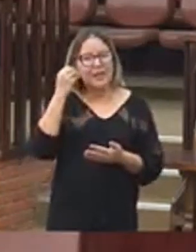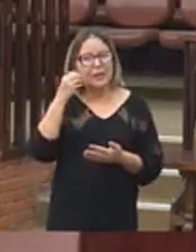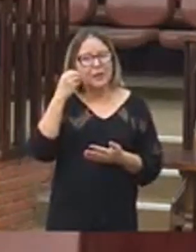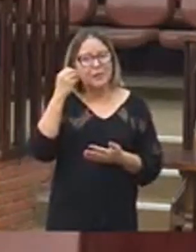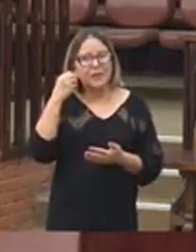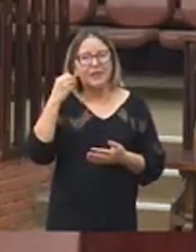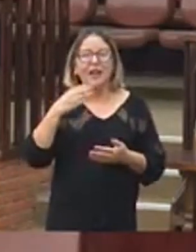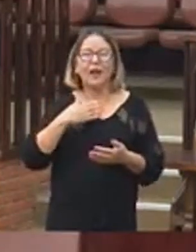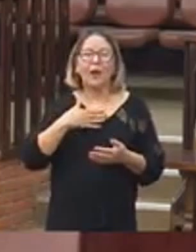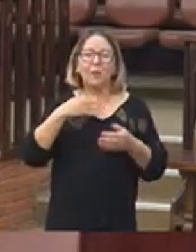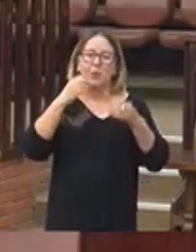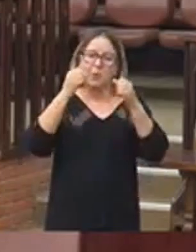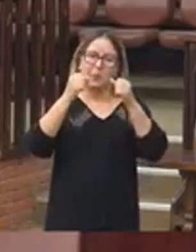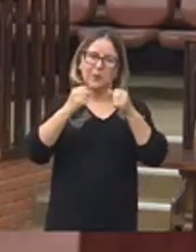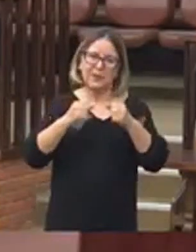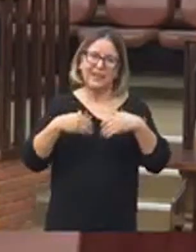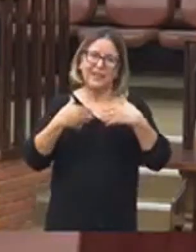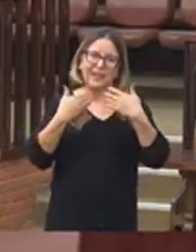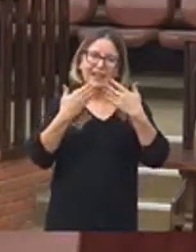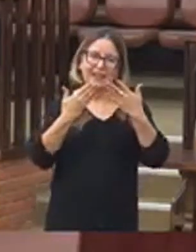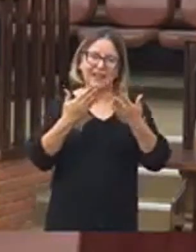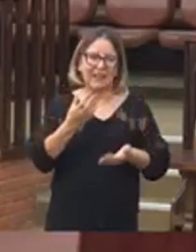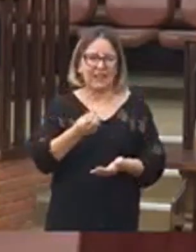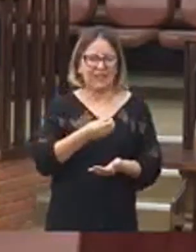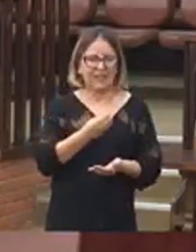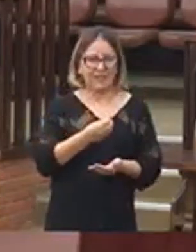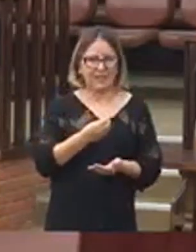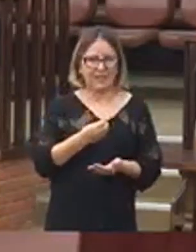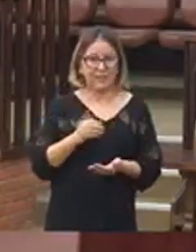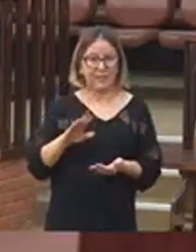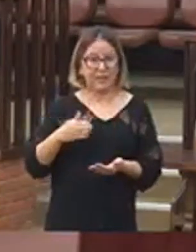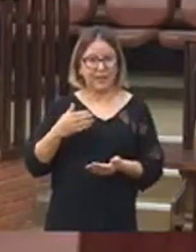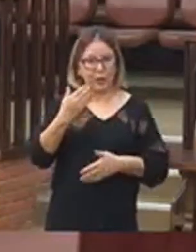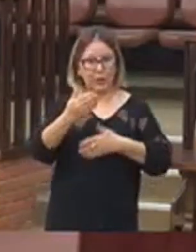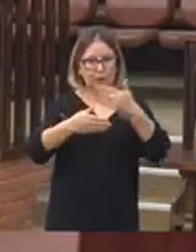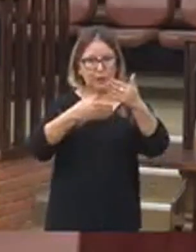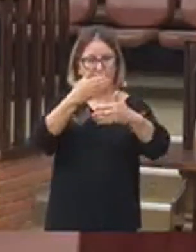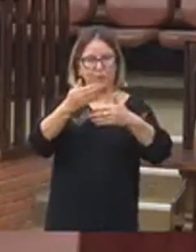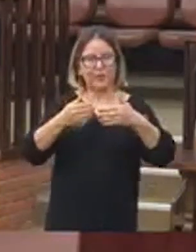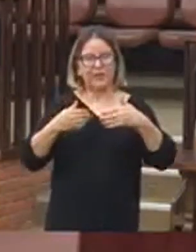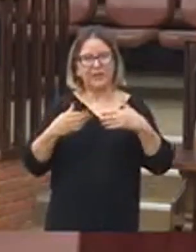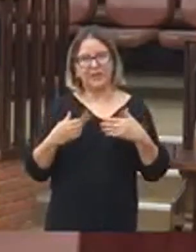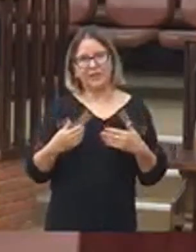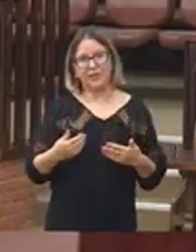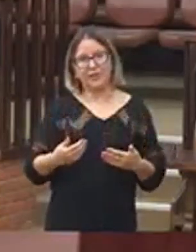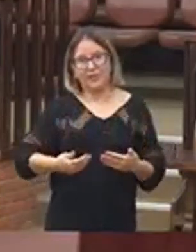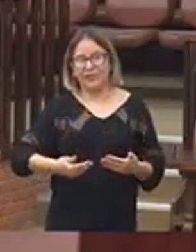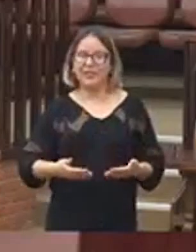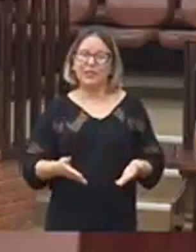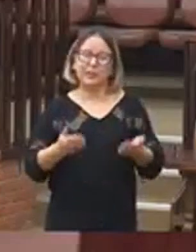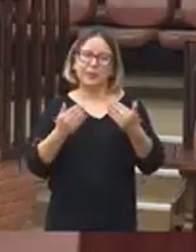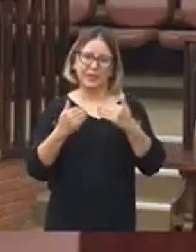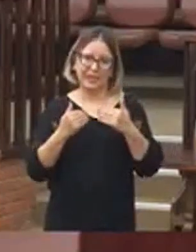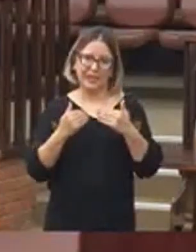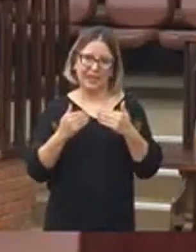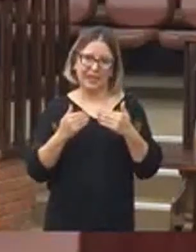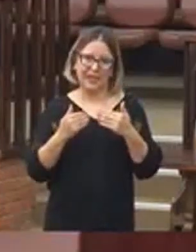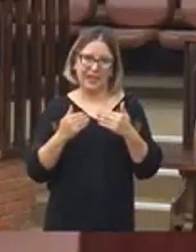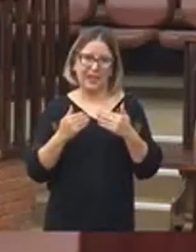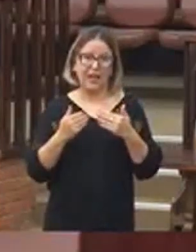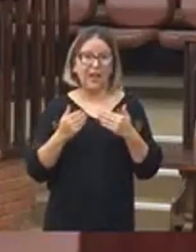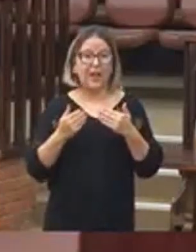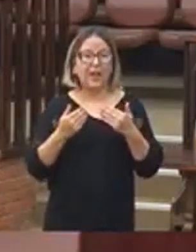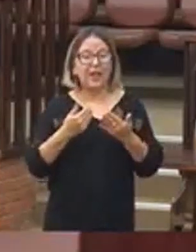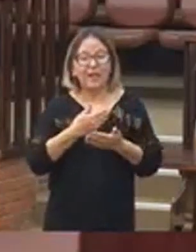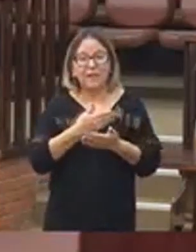vivificador. Assim, no processo de dar, na verdade, receberá muito além